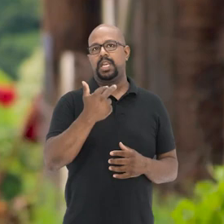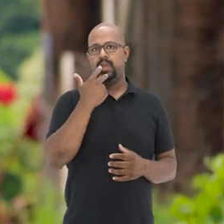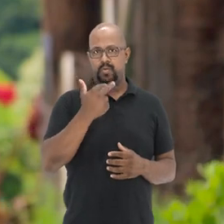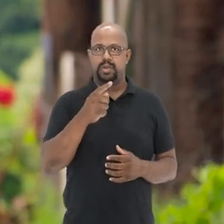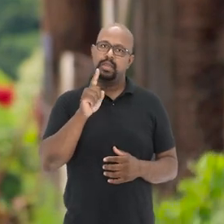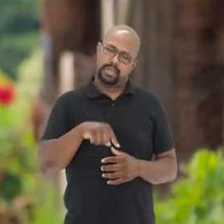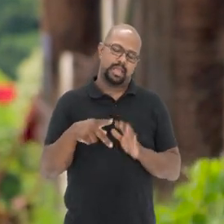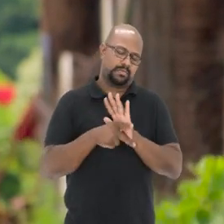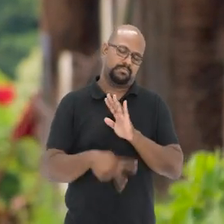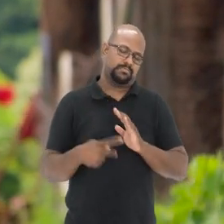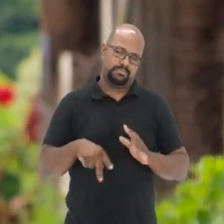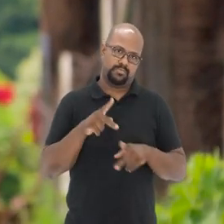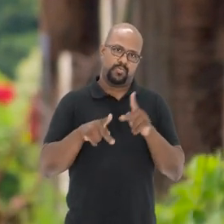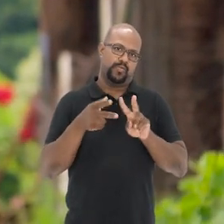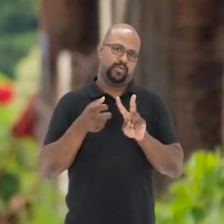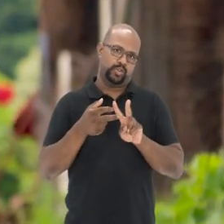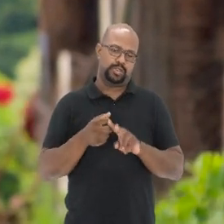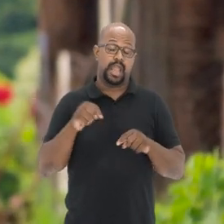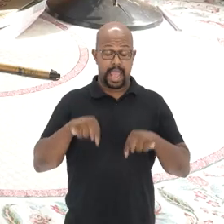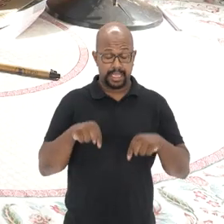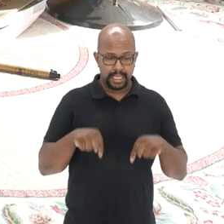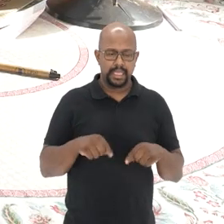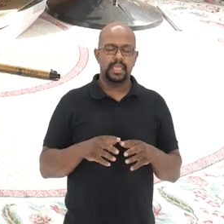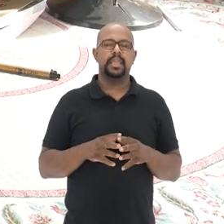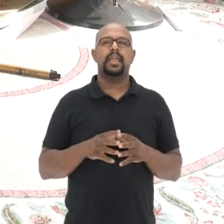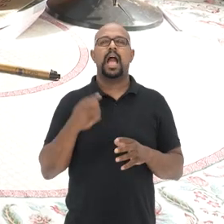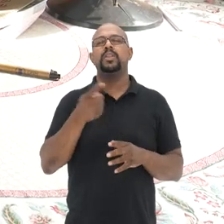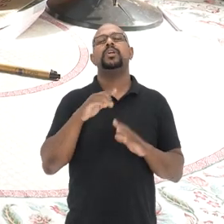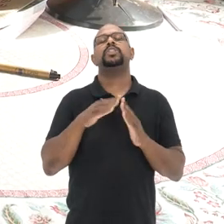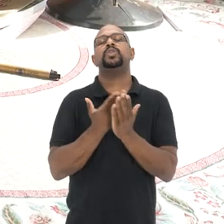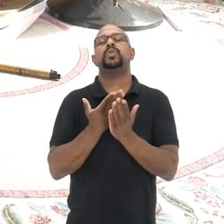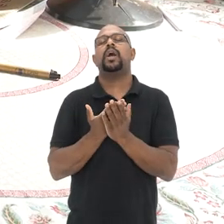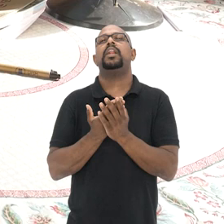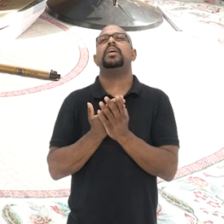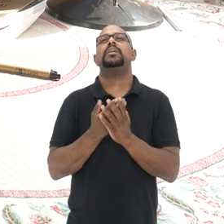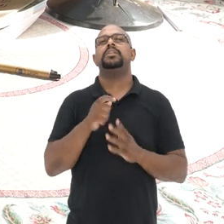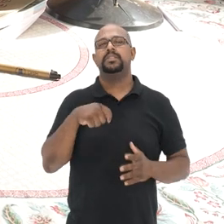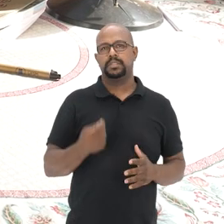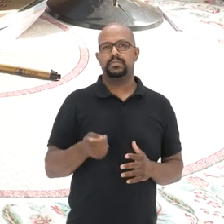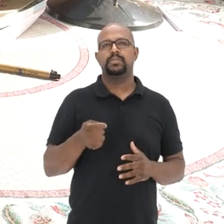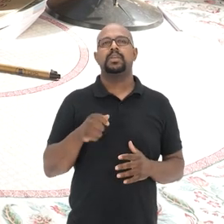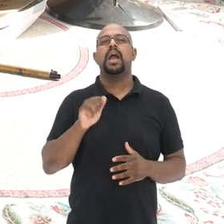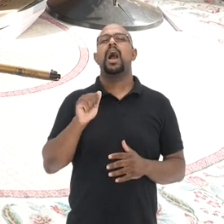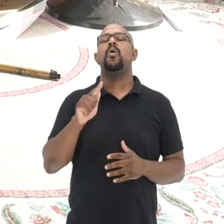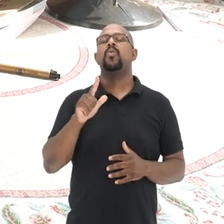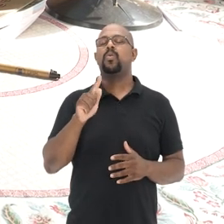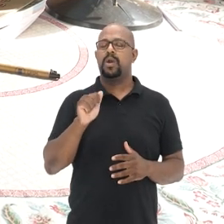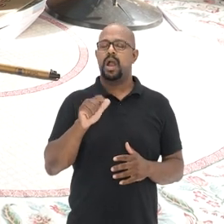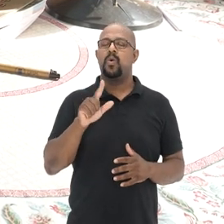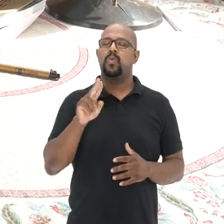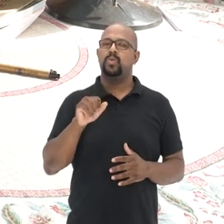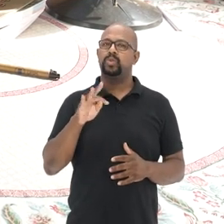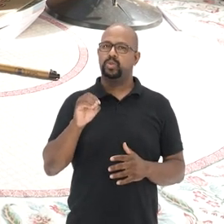na nossa língua, que é o caingangue. Aqui, no caso, né, a nossa escola, que se chama Augusto Open da